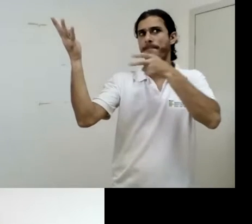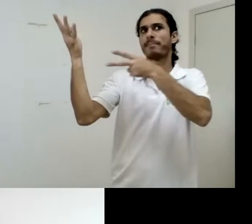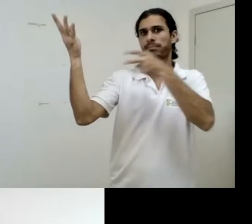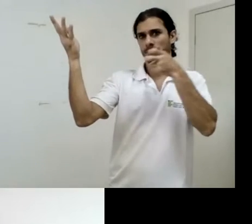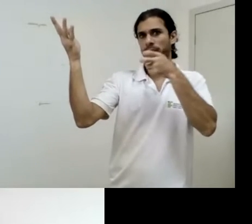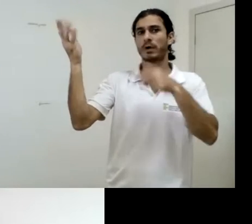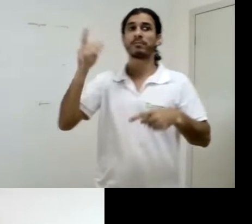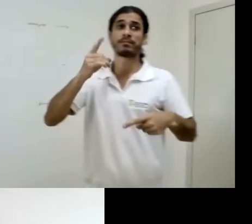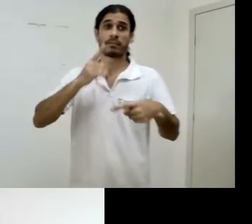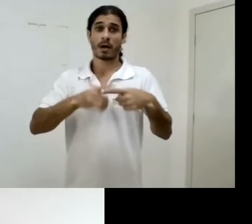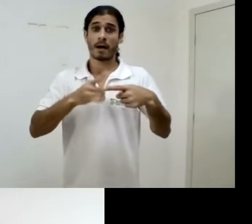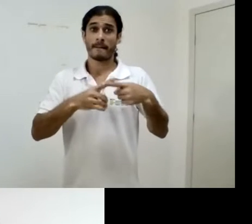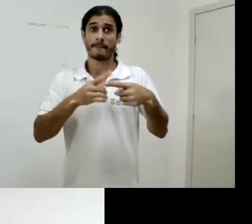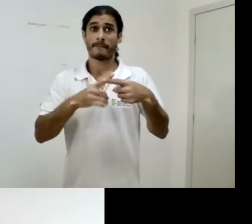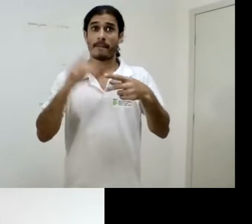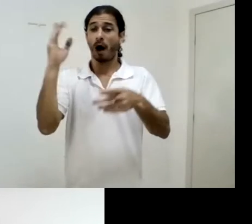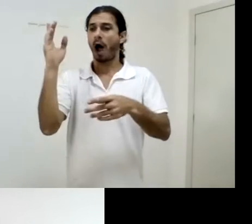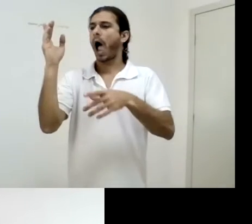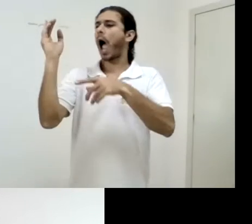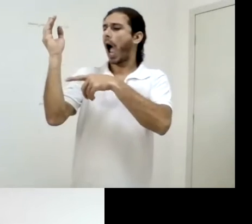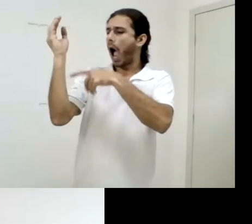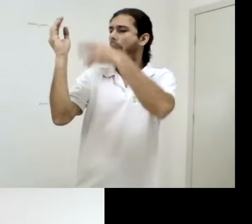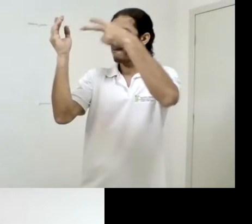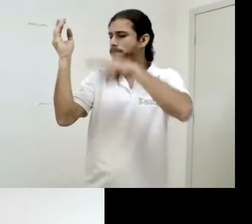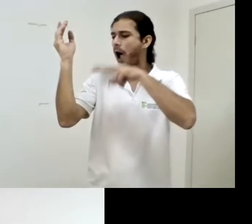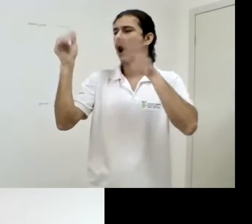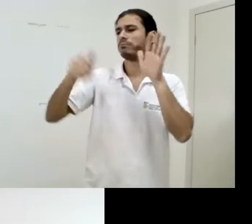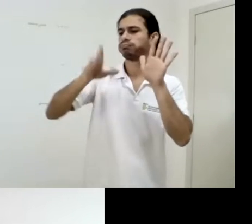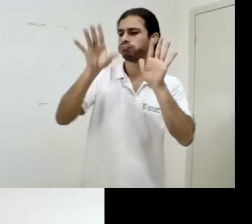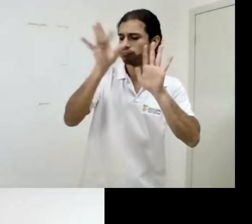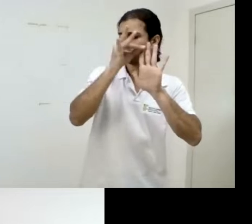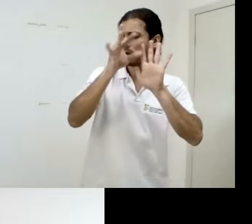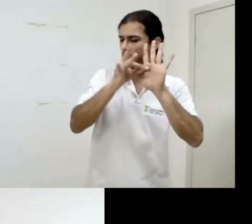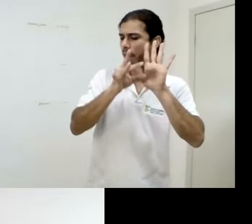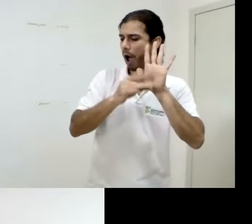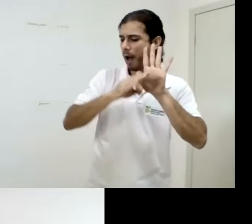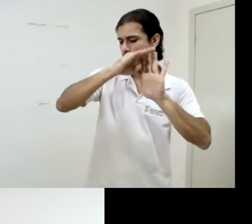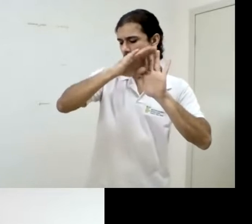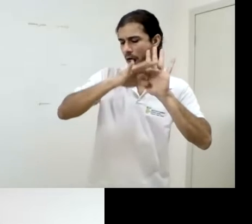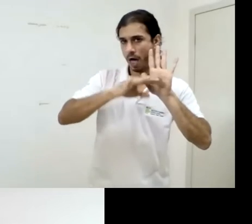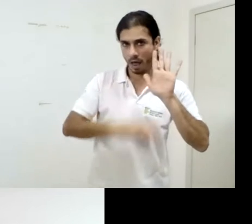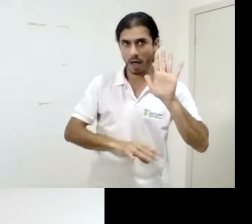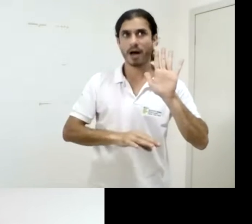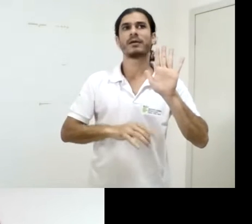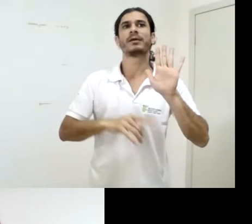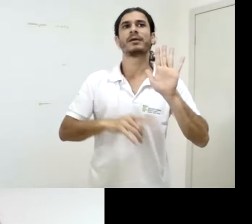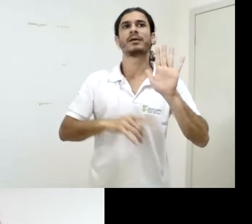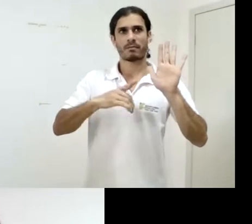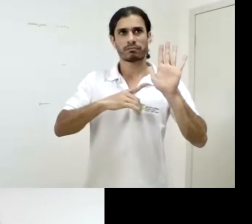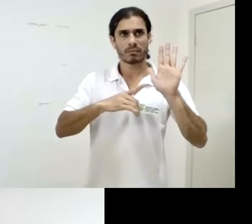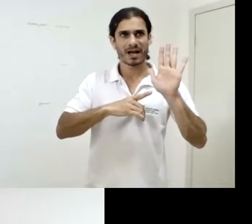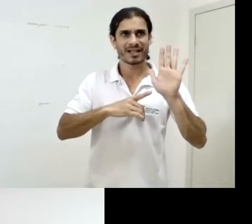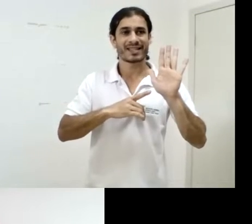quantitativos, eles podem emergir de dados qualitativos? Por exemplo, os